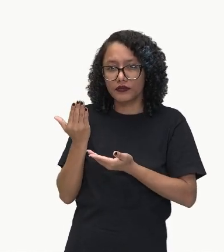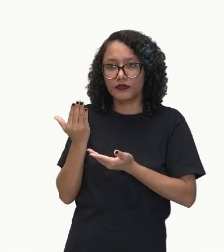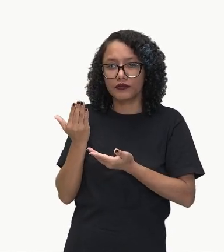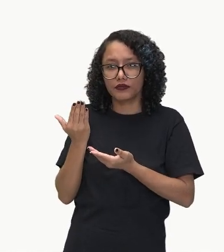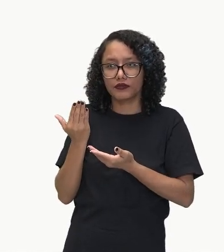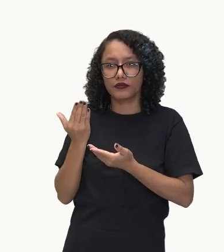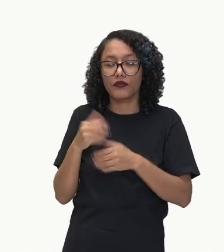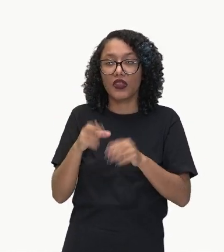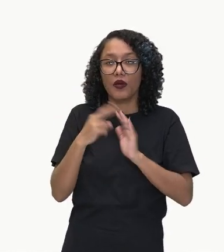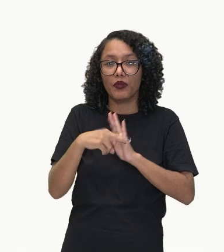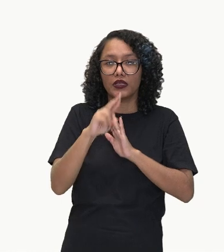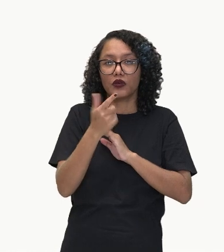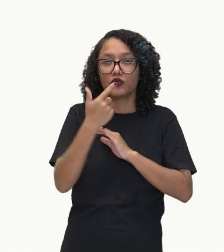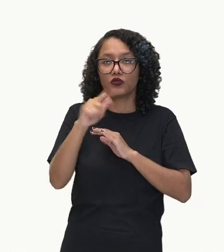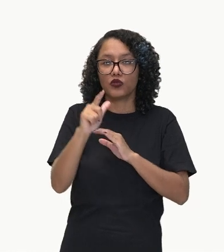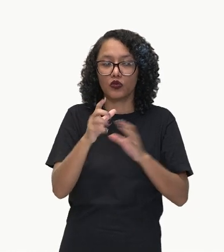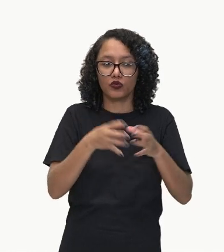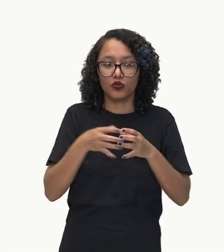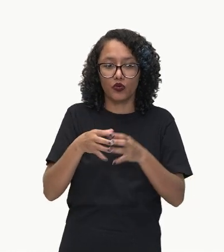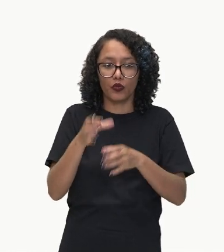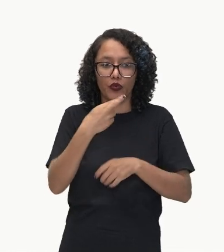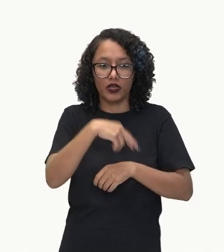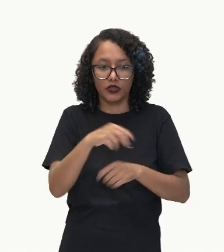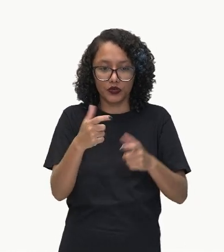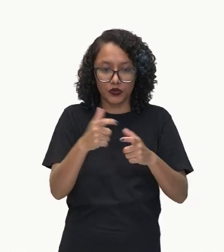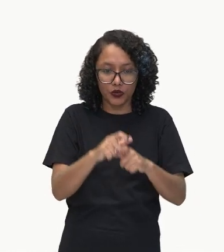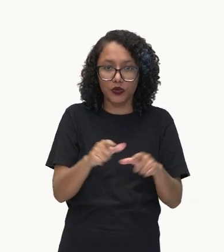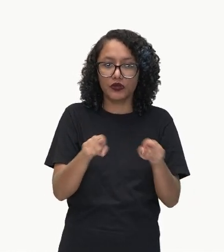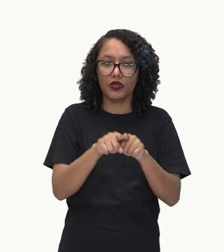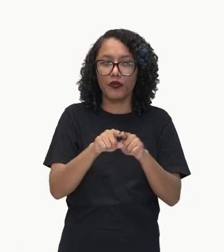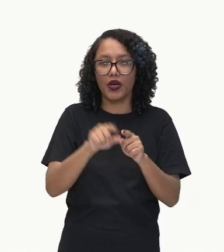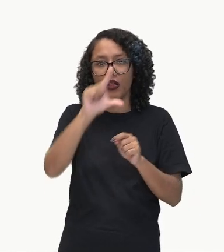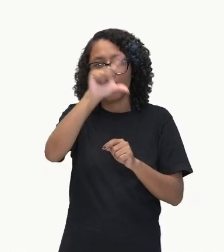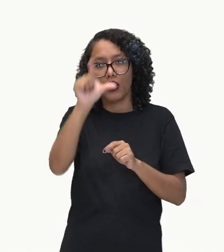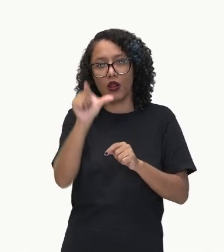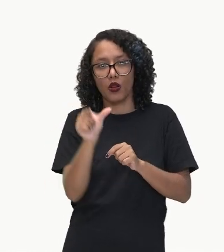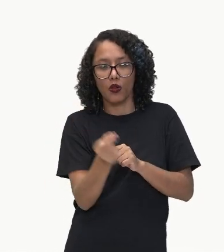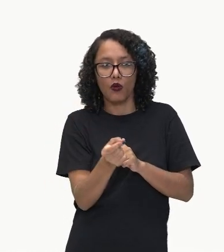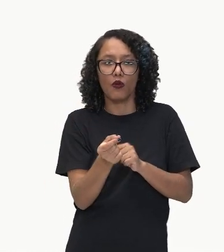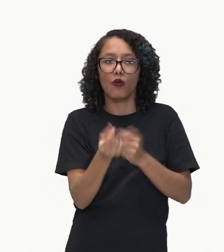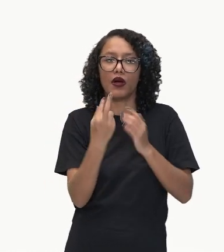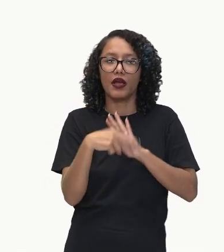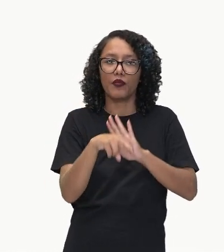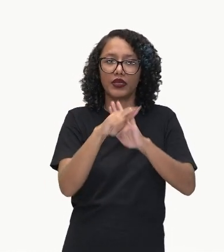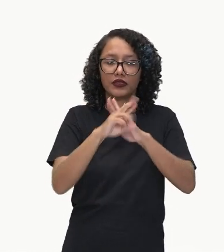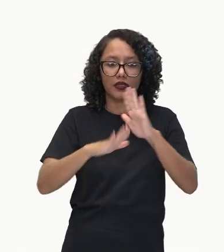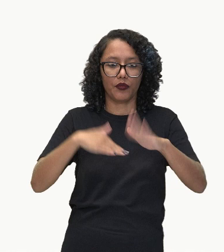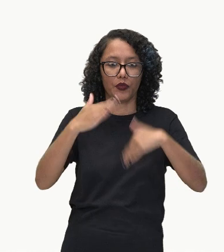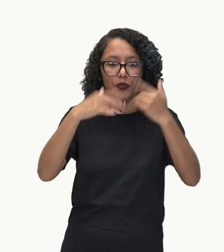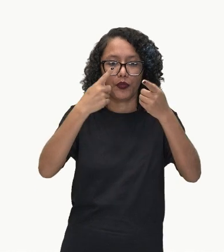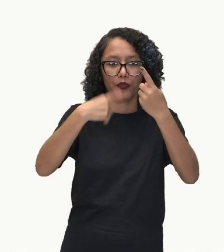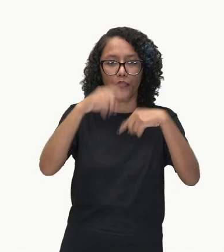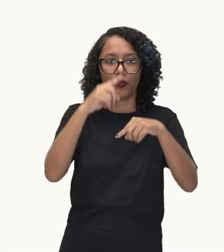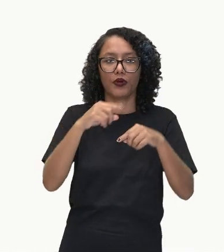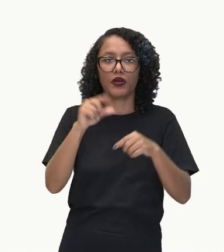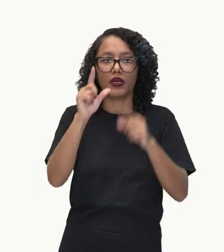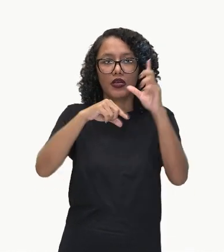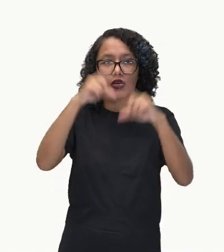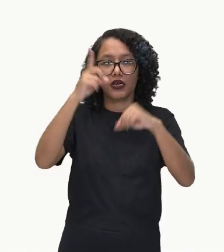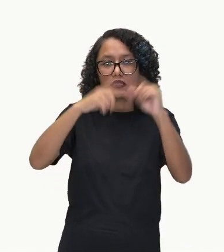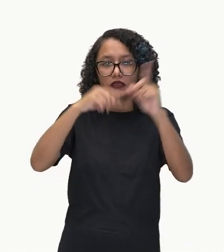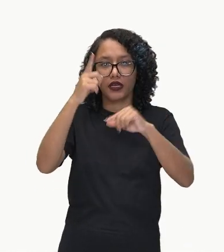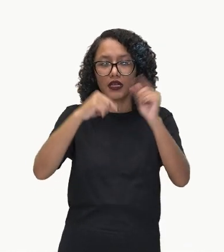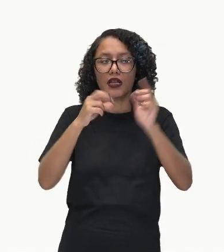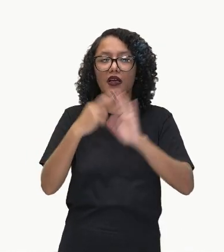outras minorias religiosas. A lua crescente vai representar o progresso e essa estrela de 5